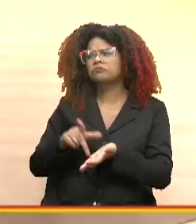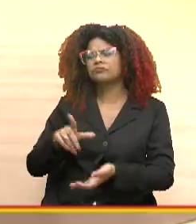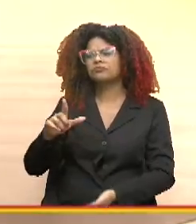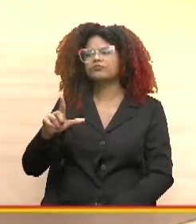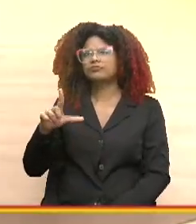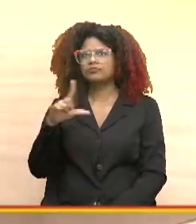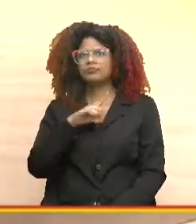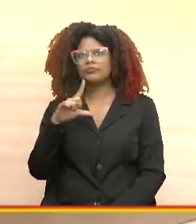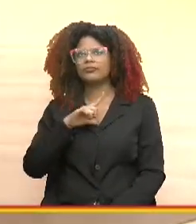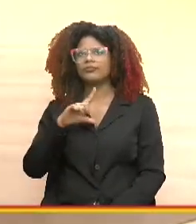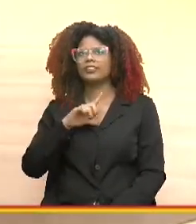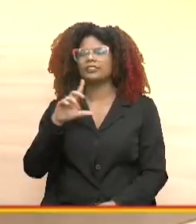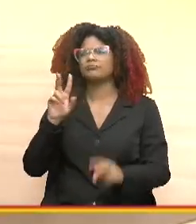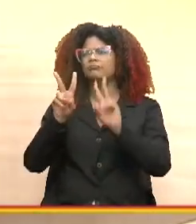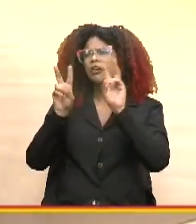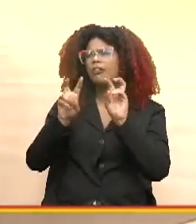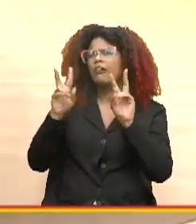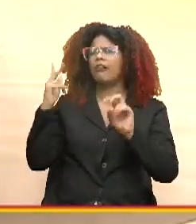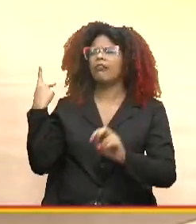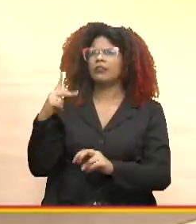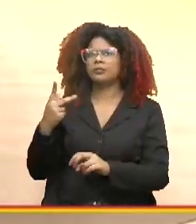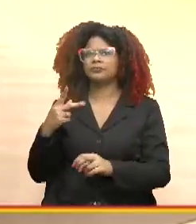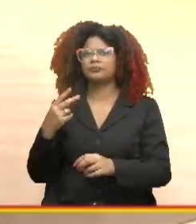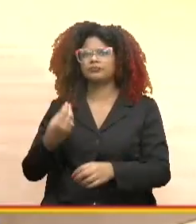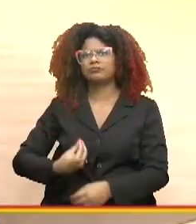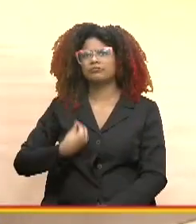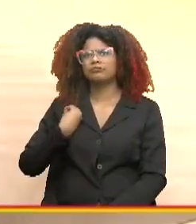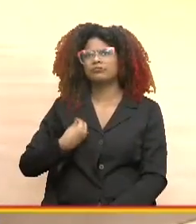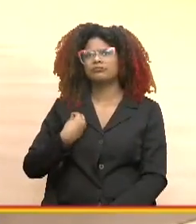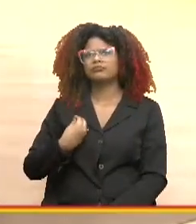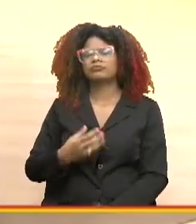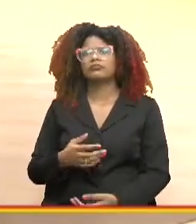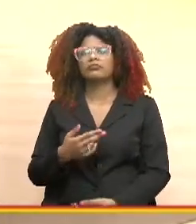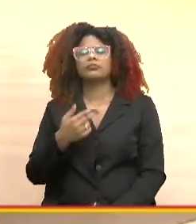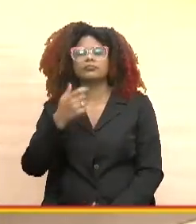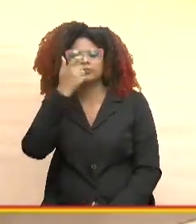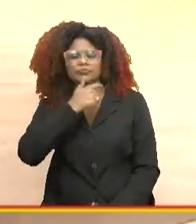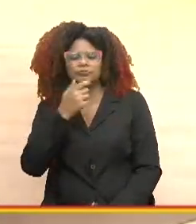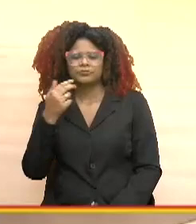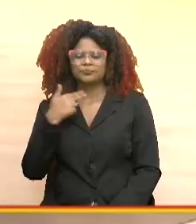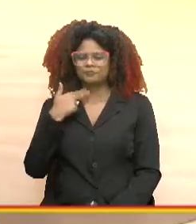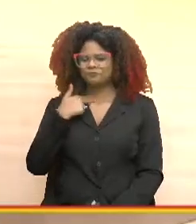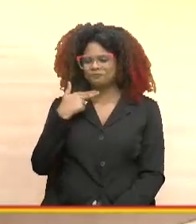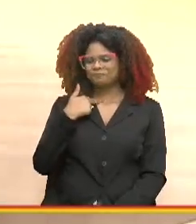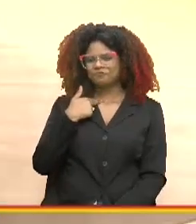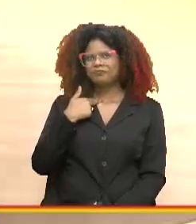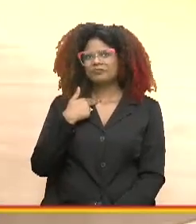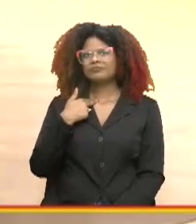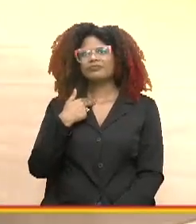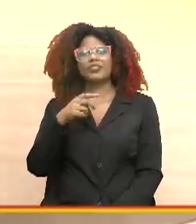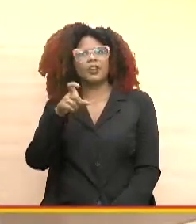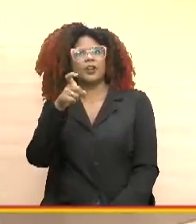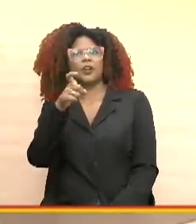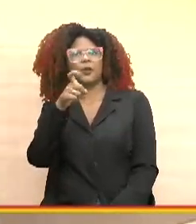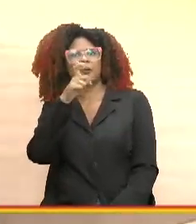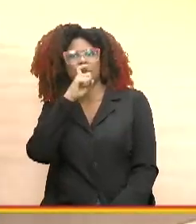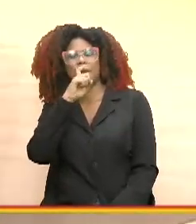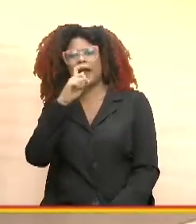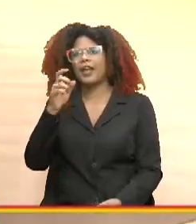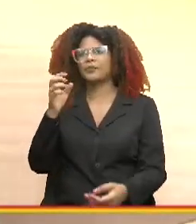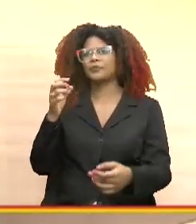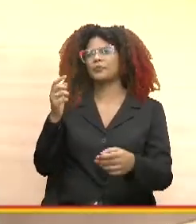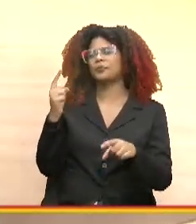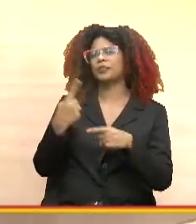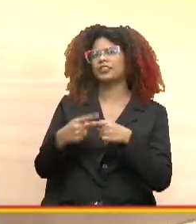essa essa questão histórica e de ficar viver a margem digamos assim eu achava que eu não poderia ser pai por ser gay por ser